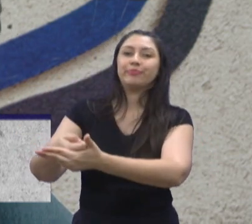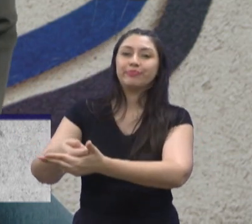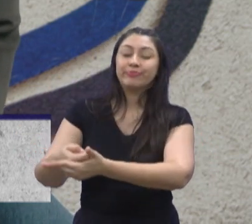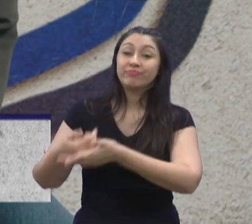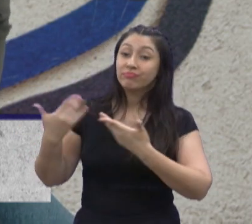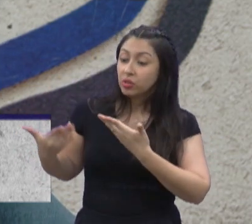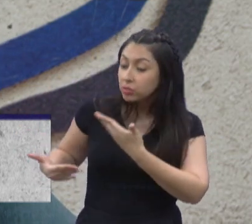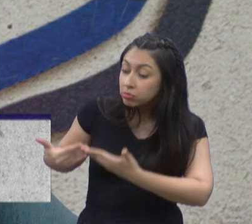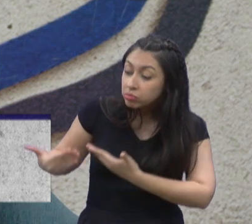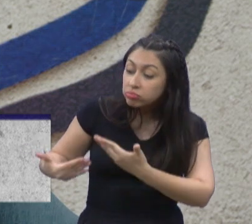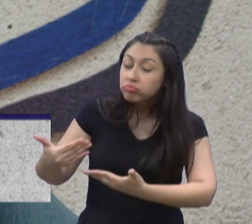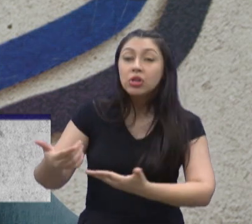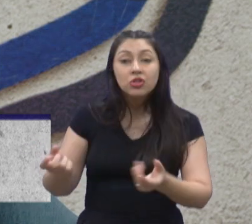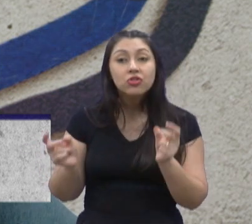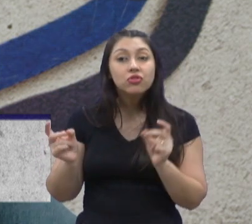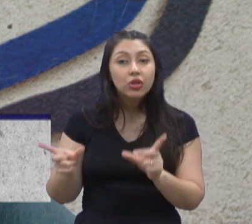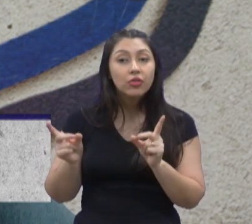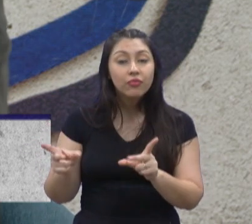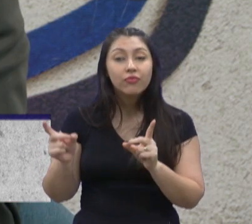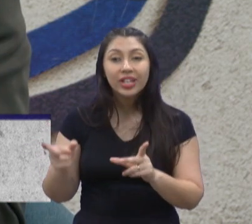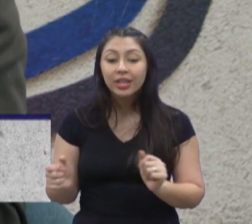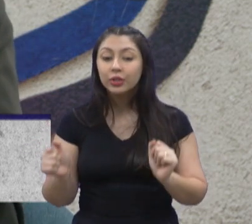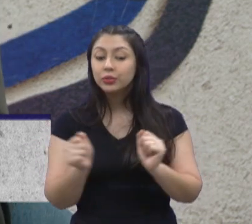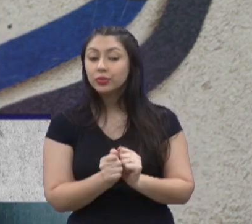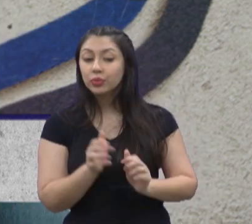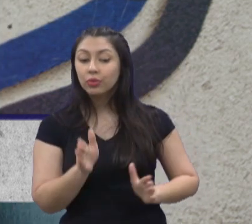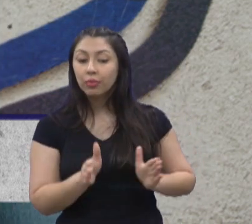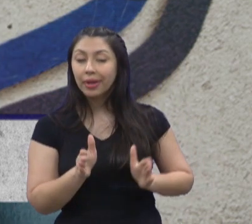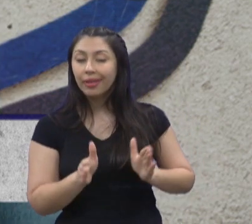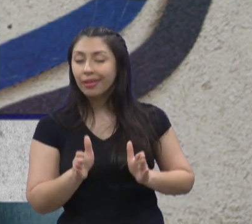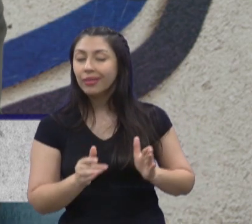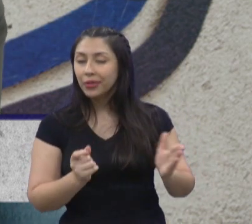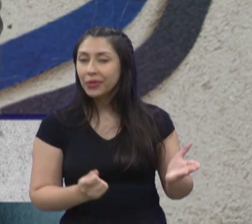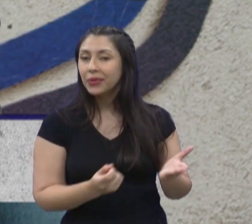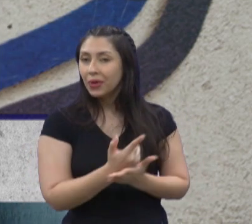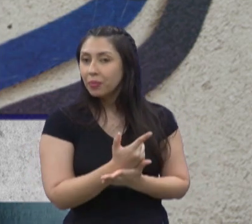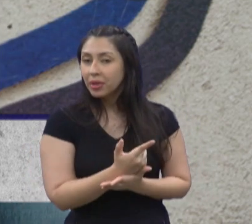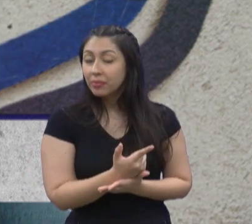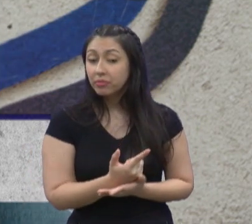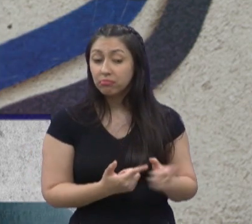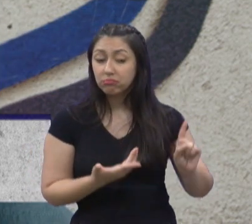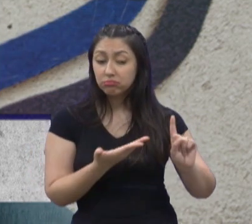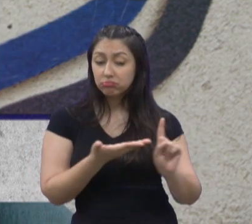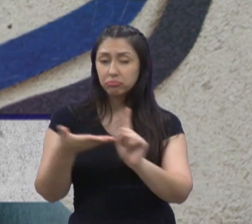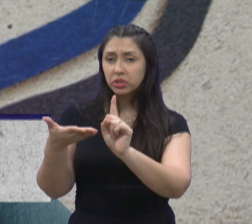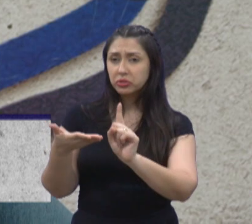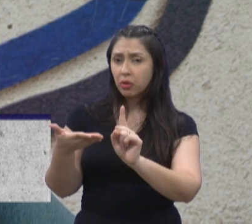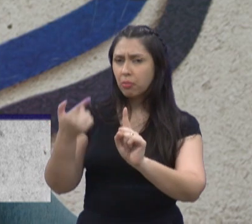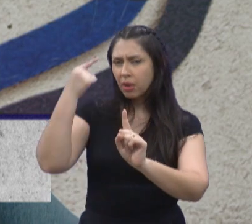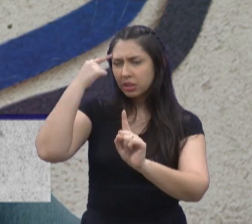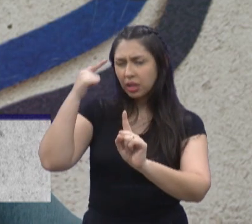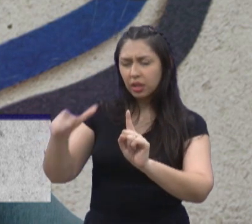de venda que está aliado a um processo de compra. A pessoa ela vem com o processo de compra dela. Ela acredita que se ela escolher, ela compra. E ela